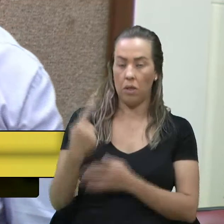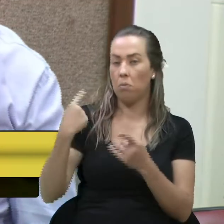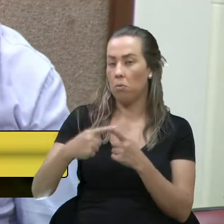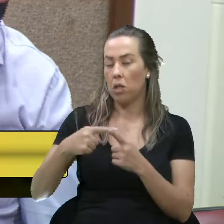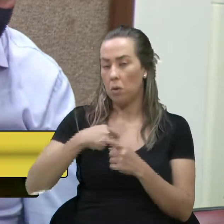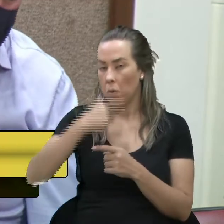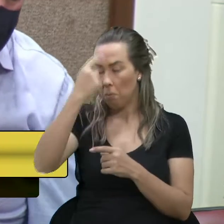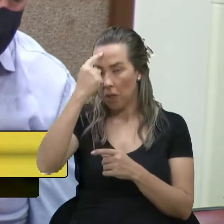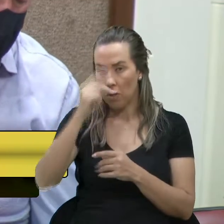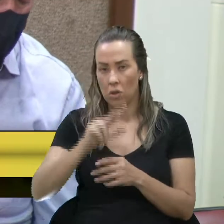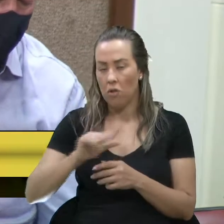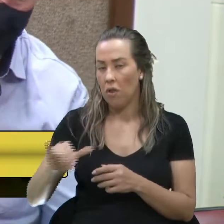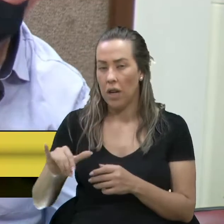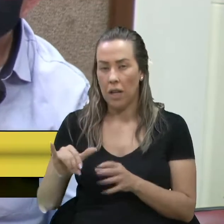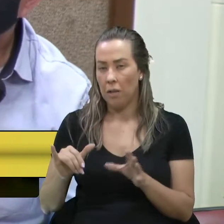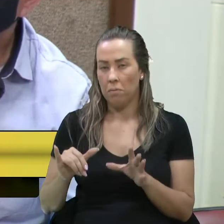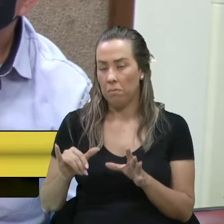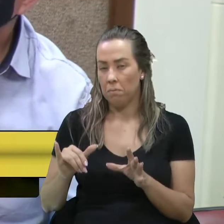penso que não vai só